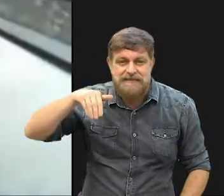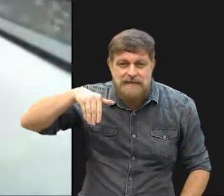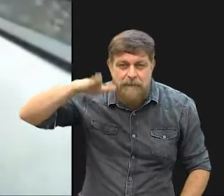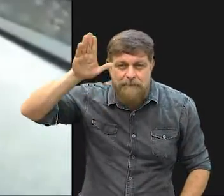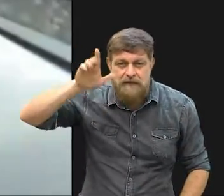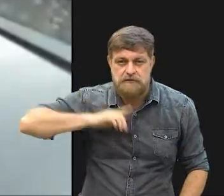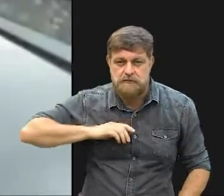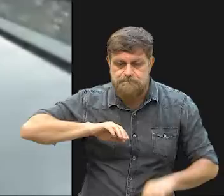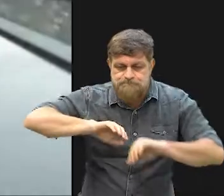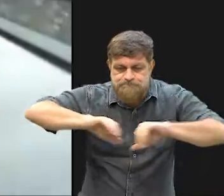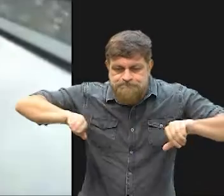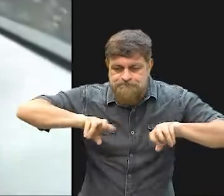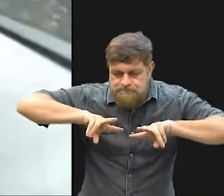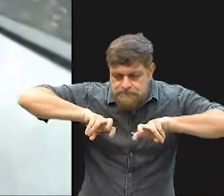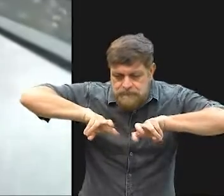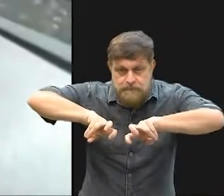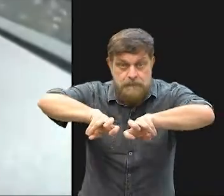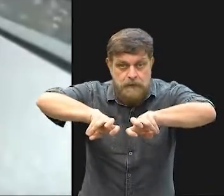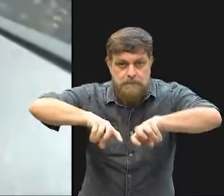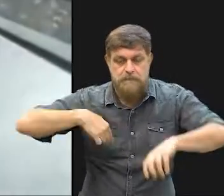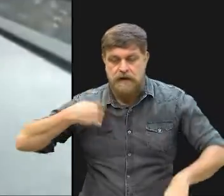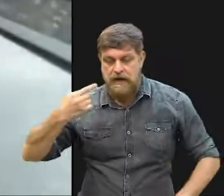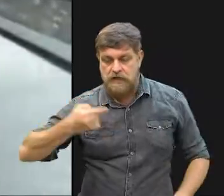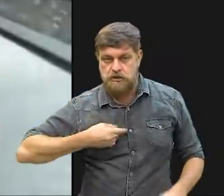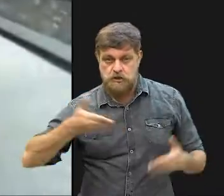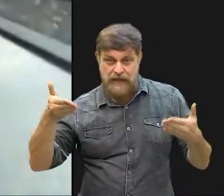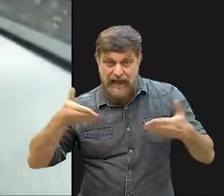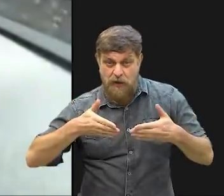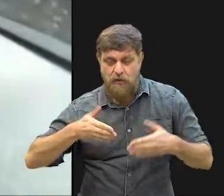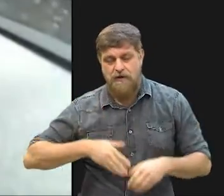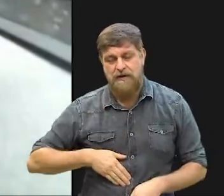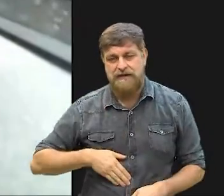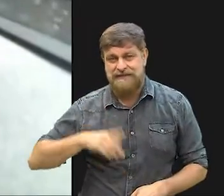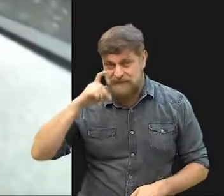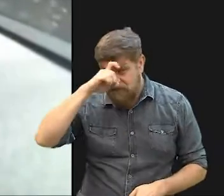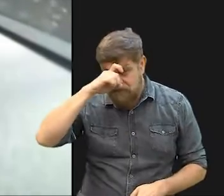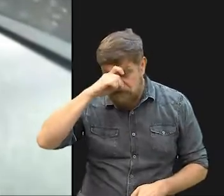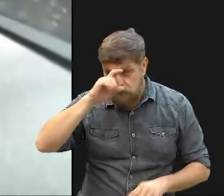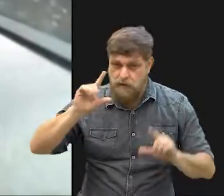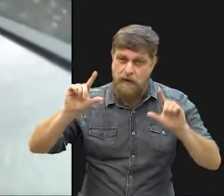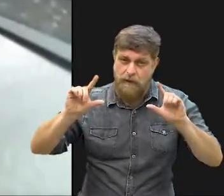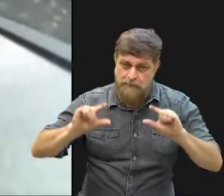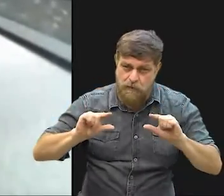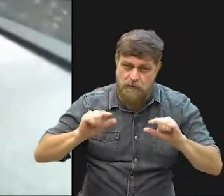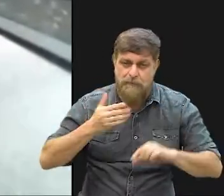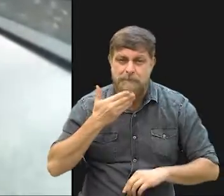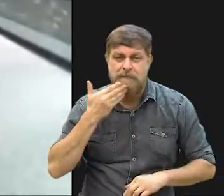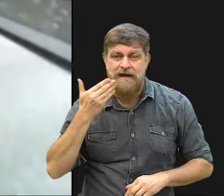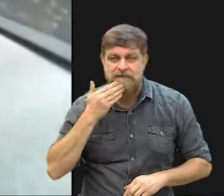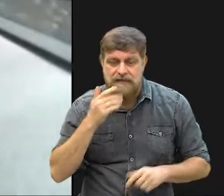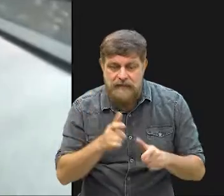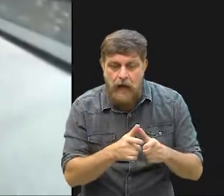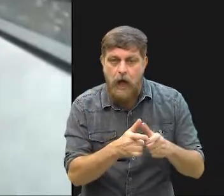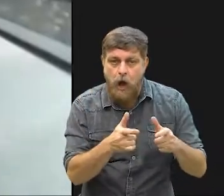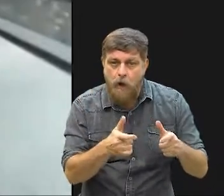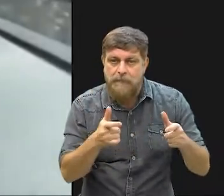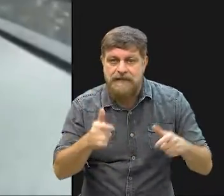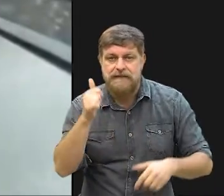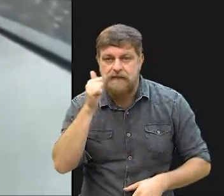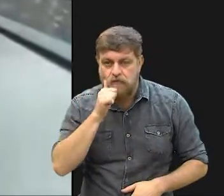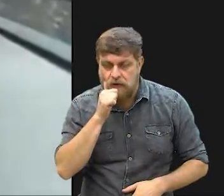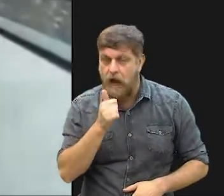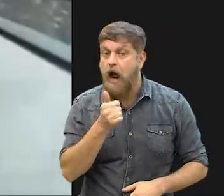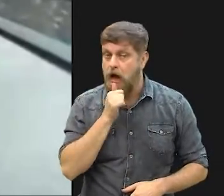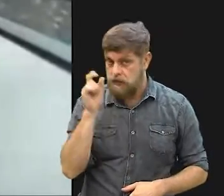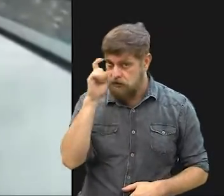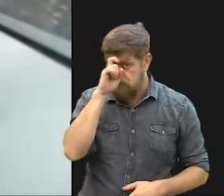experientes, são desbravadoras, né? Porque agora pra gente tá menos difícil, né? Está começando a ter mais mulheres. Ainda é difícil, mas